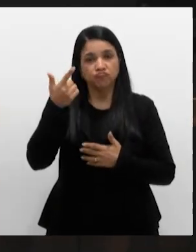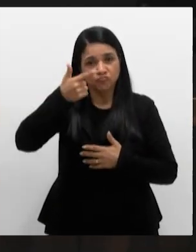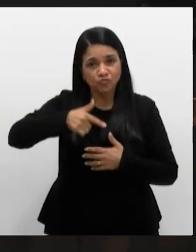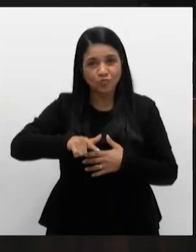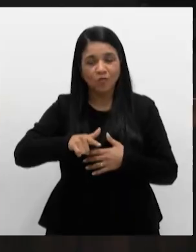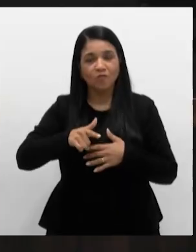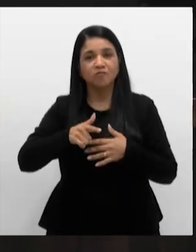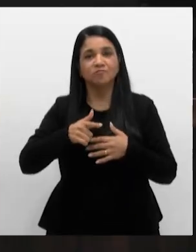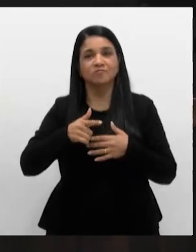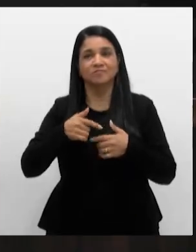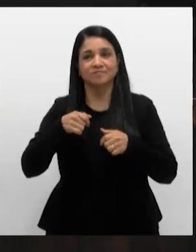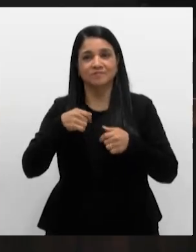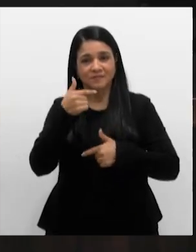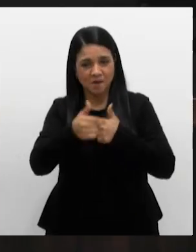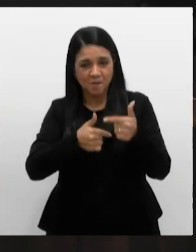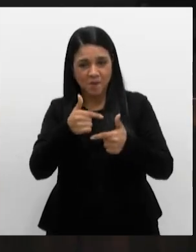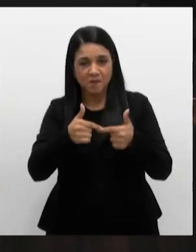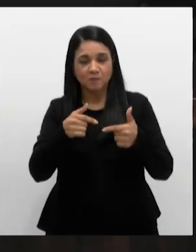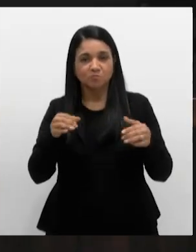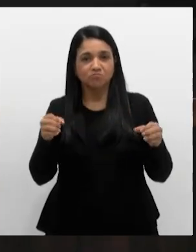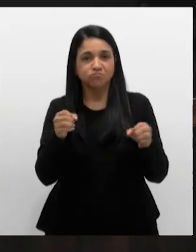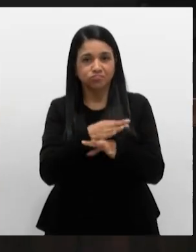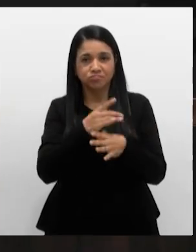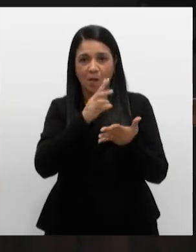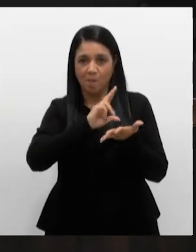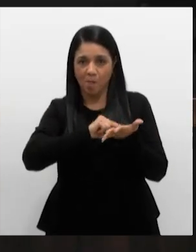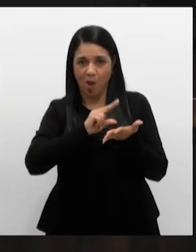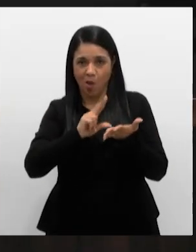para concluir a nossa pauta, que amanhã